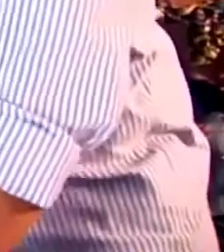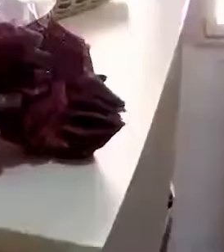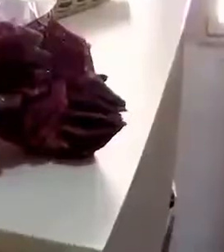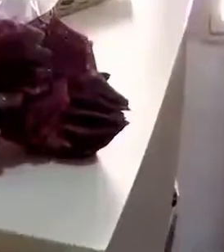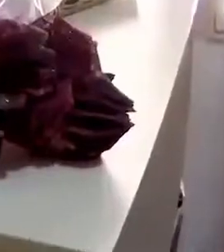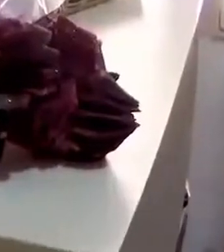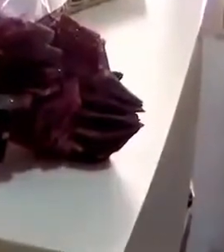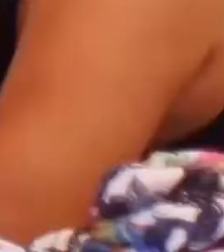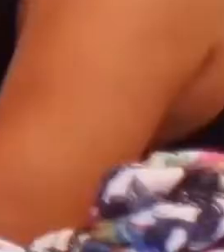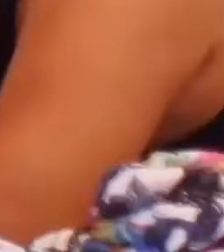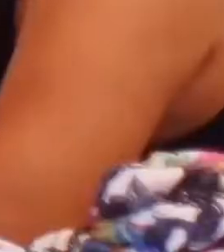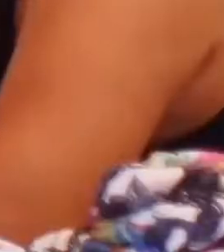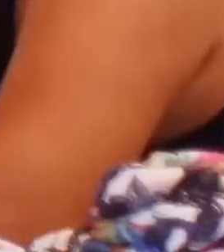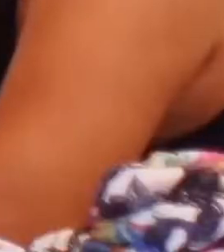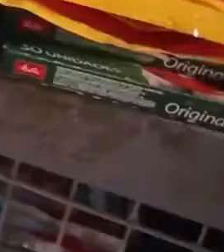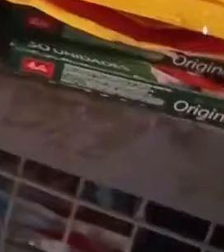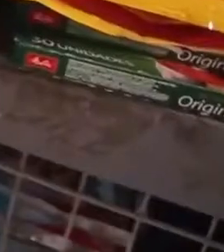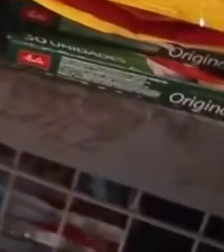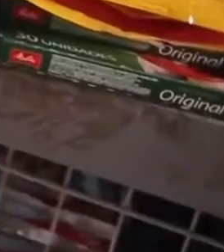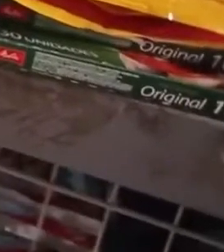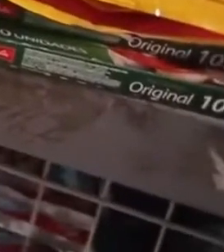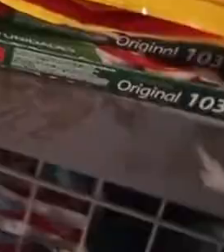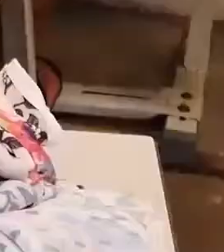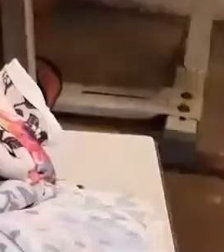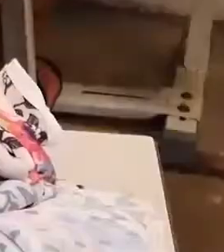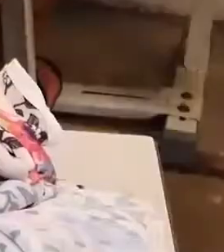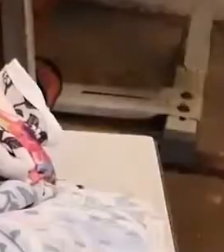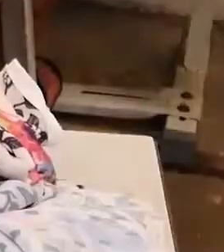de mais um bocado por aí afora.